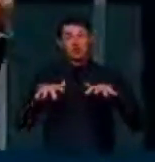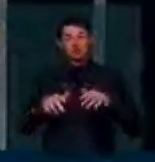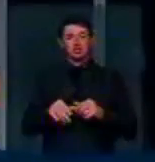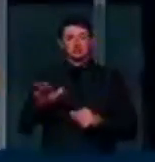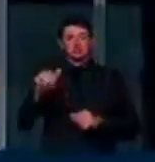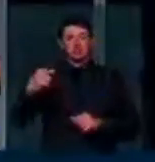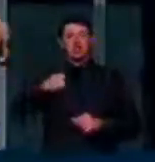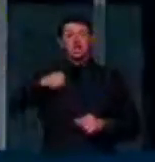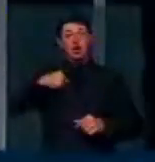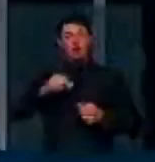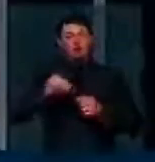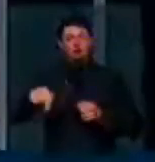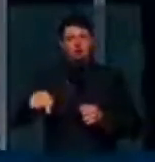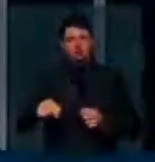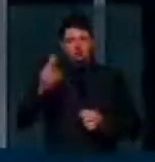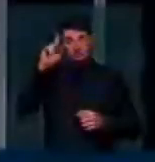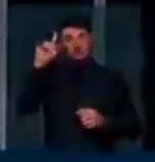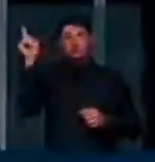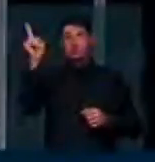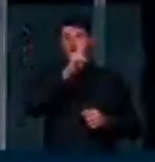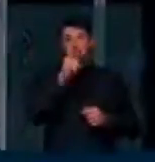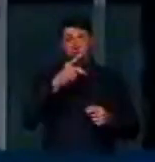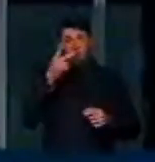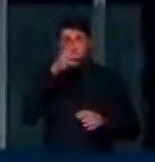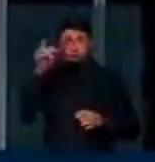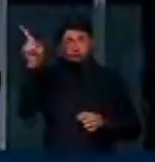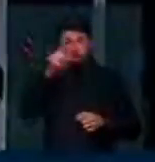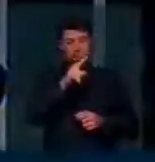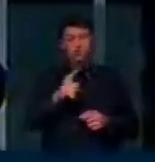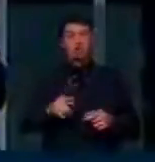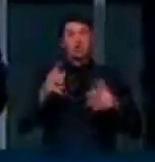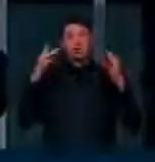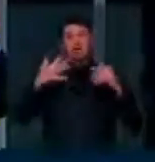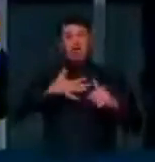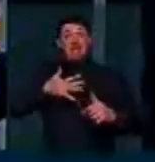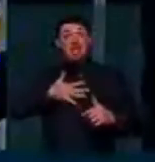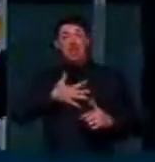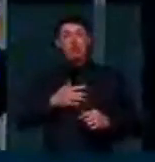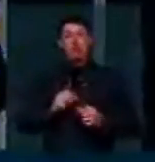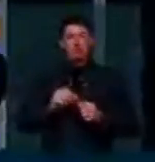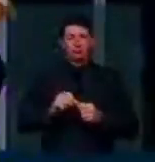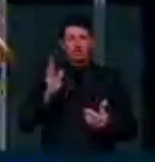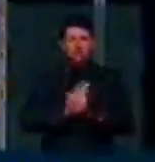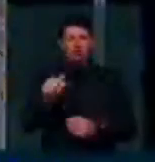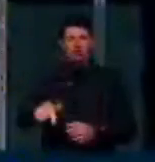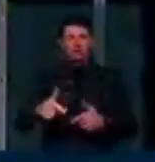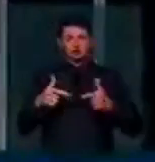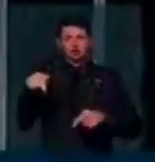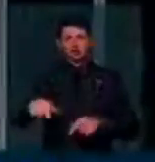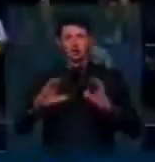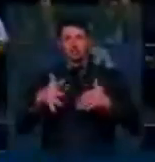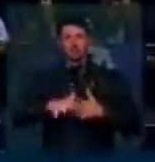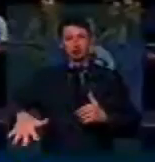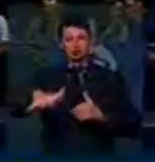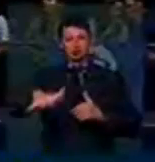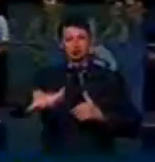Se vocês estão aqui para se manifestarem, é graças à minha iniciativa que requeri e convoquei a comissão geral e todos que